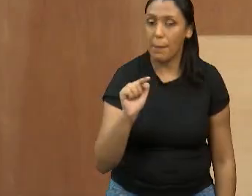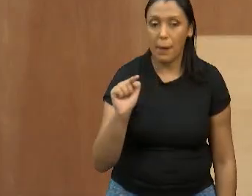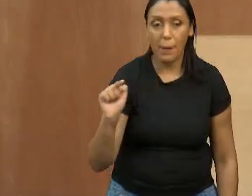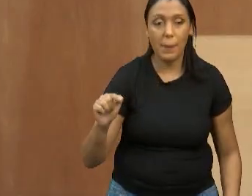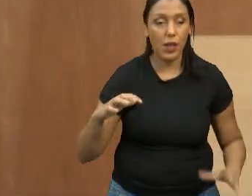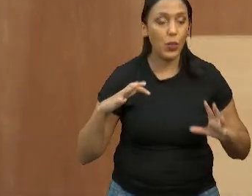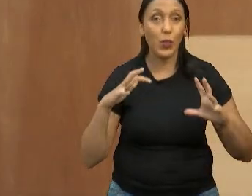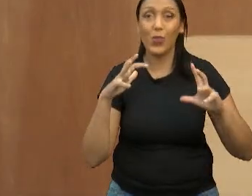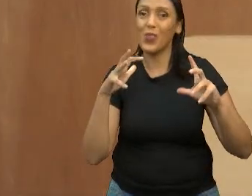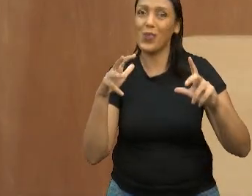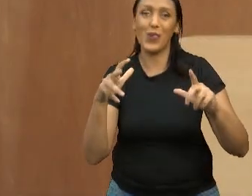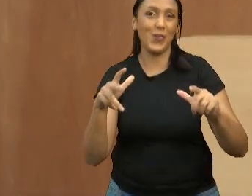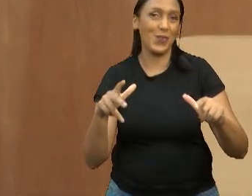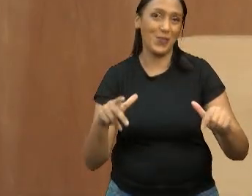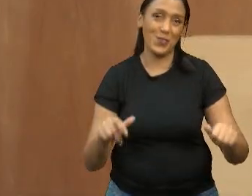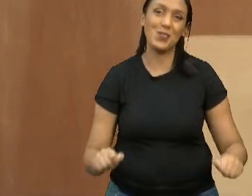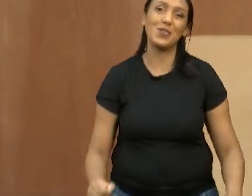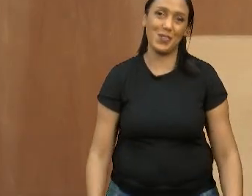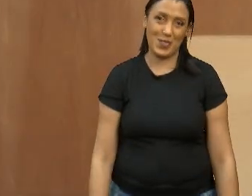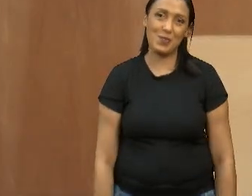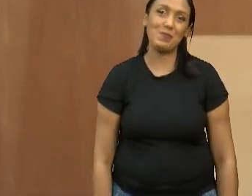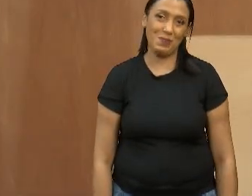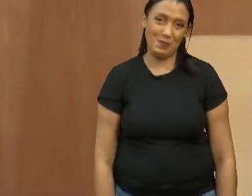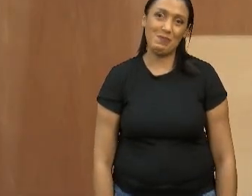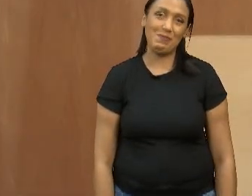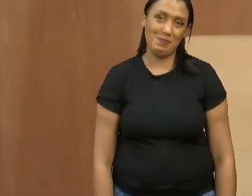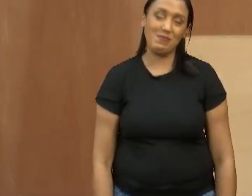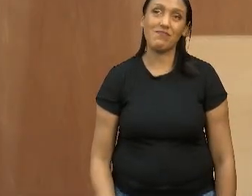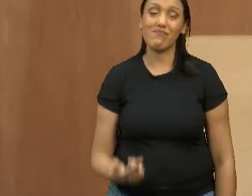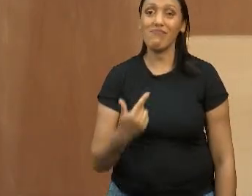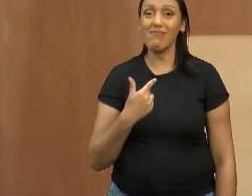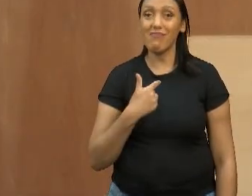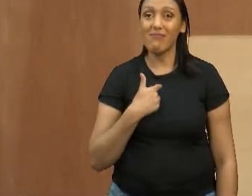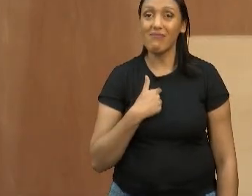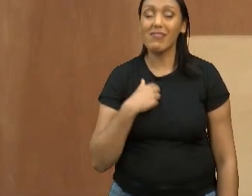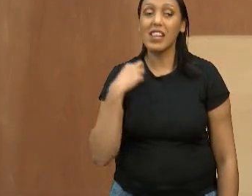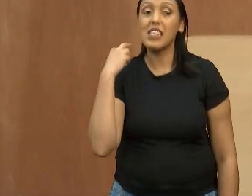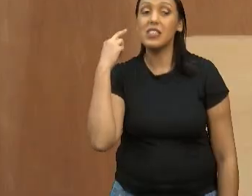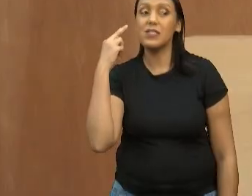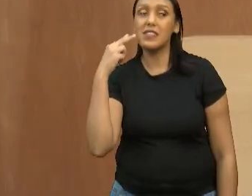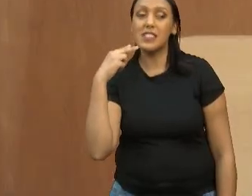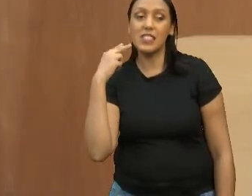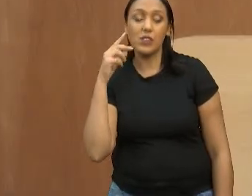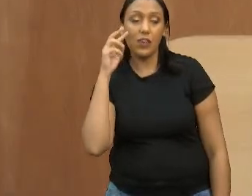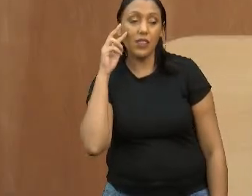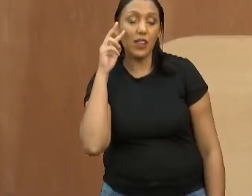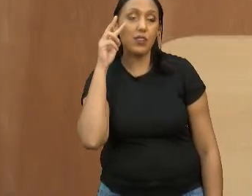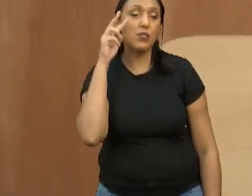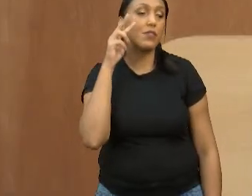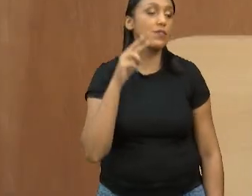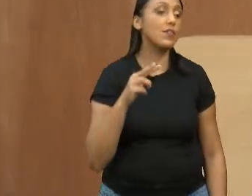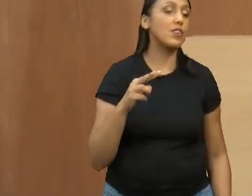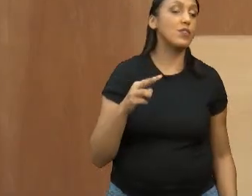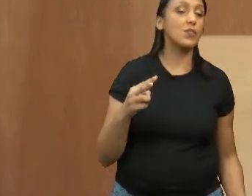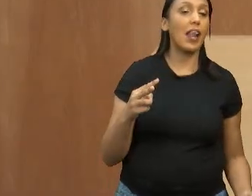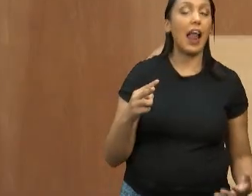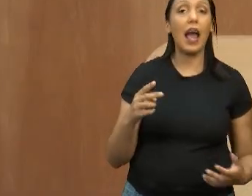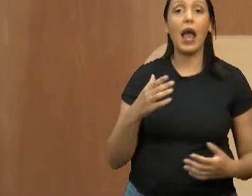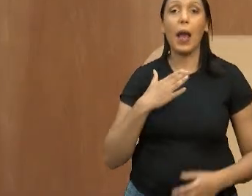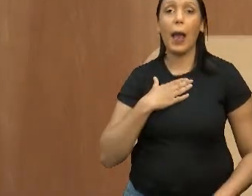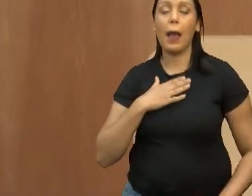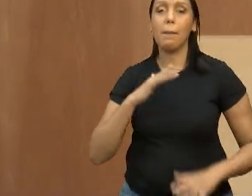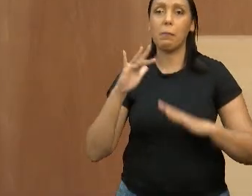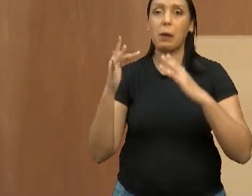enquanto vereadora, também não consigo indicar. Eu faço uma movimentação nas minhas redes sociais, ao qual na última